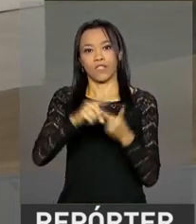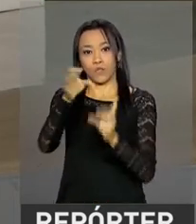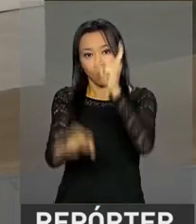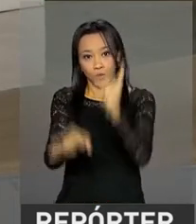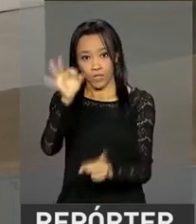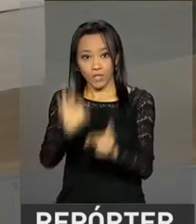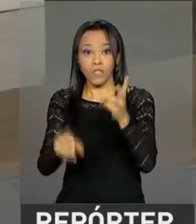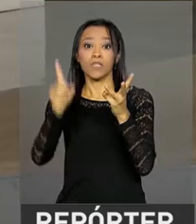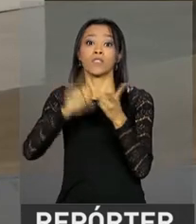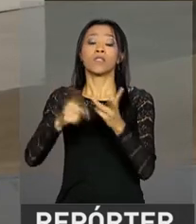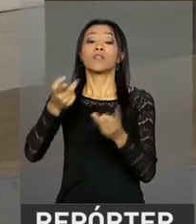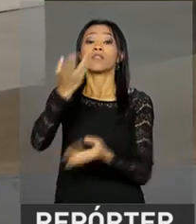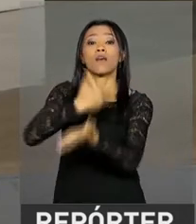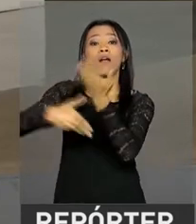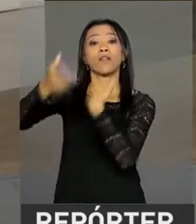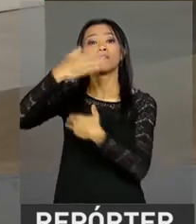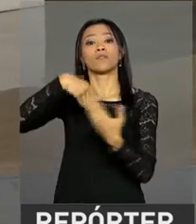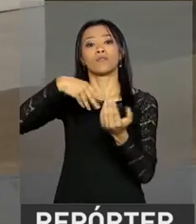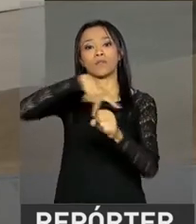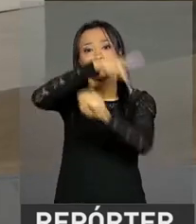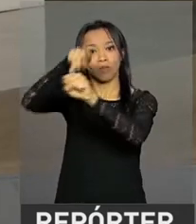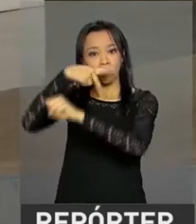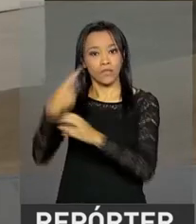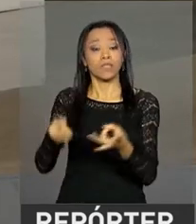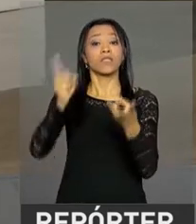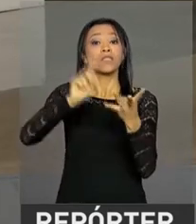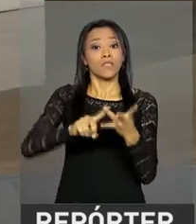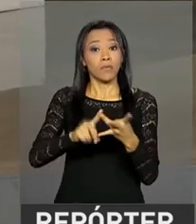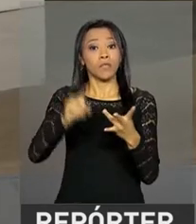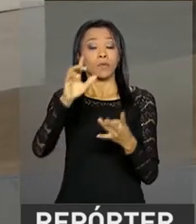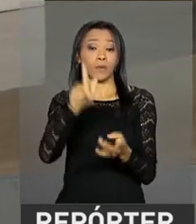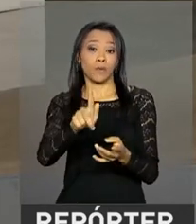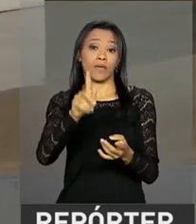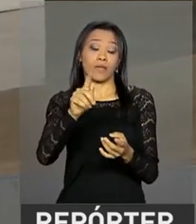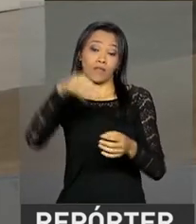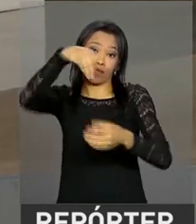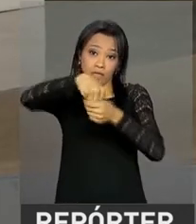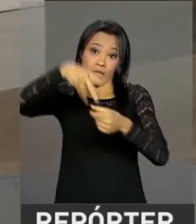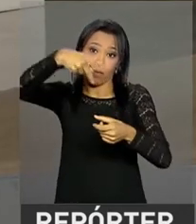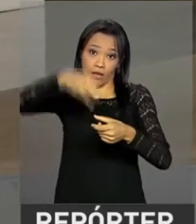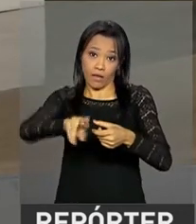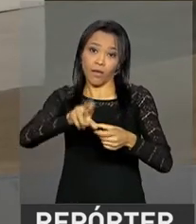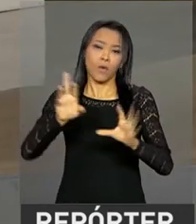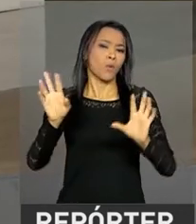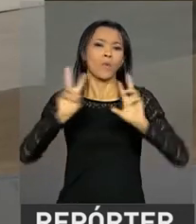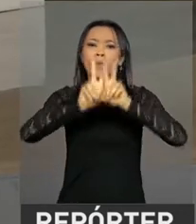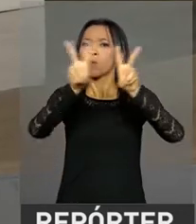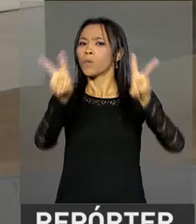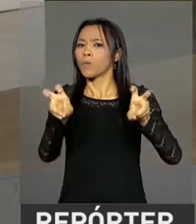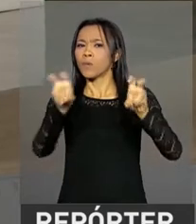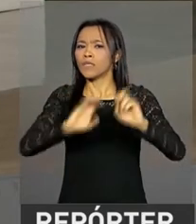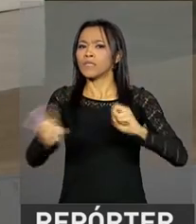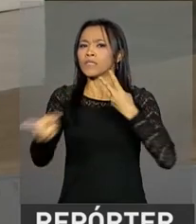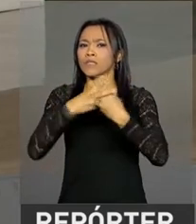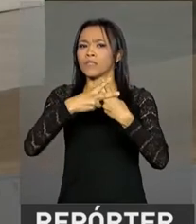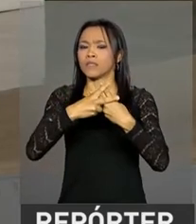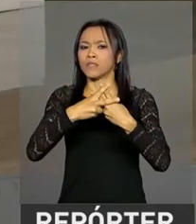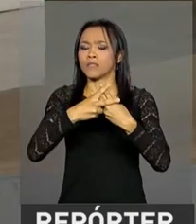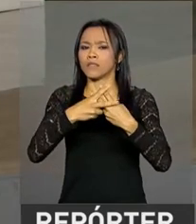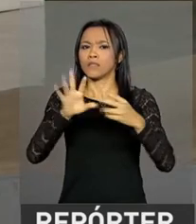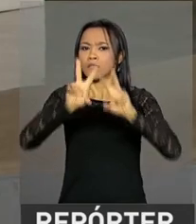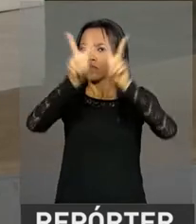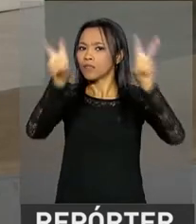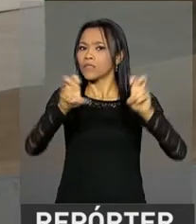Relações Exteriores e do Gabinete de Segurança Institucional da Presidência. Eles tratam sobre aspectos da segurança no Brasil e Arco Norte